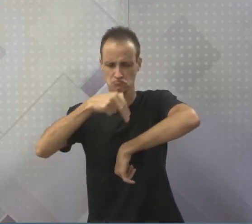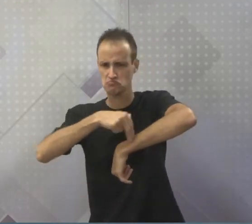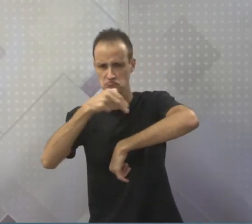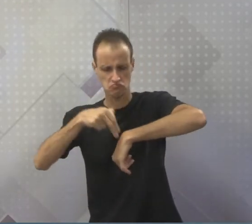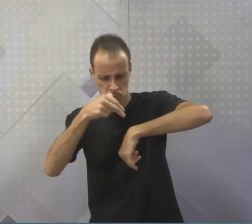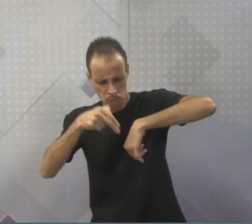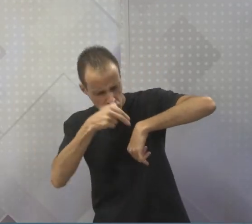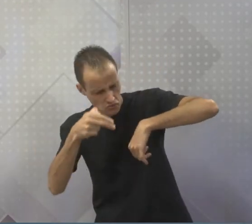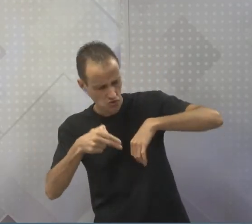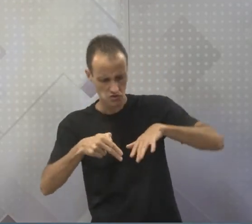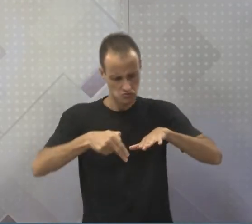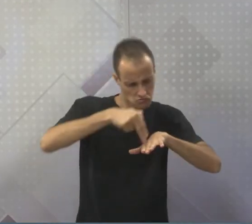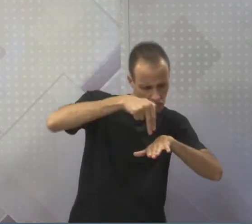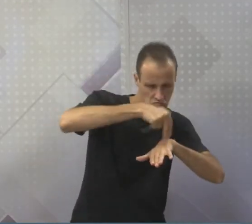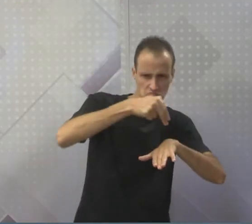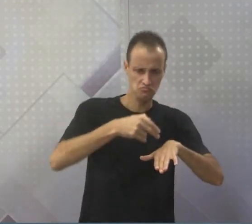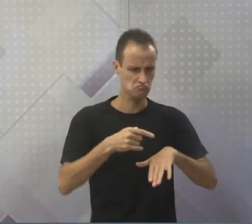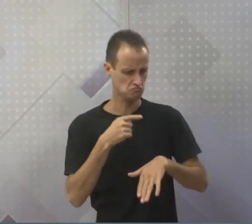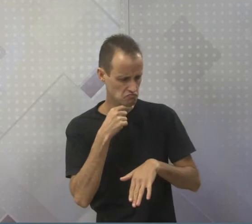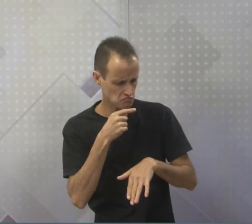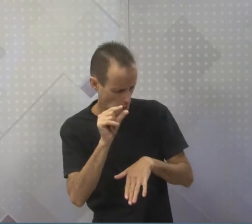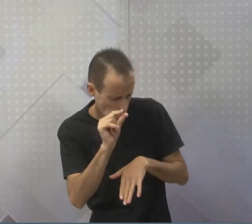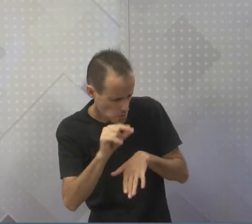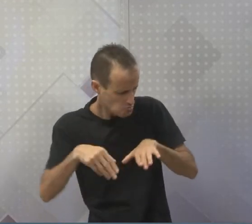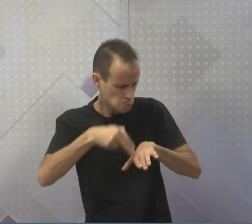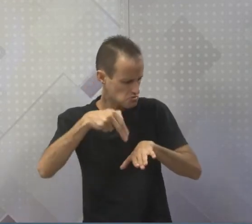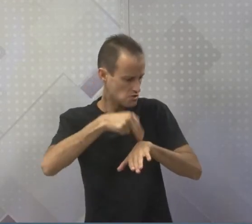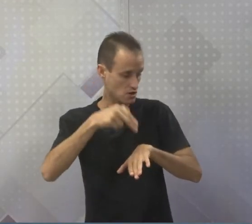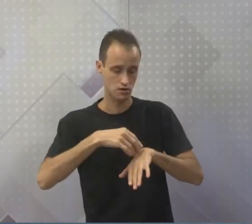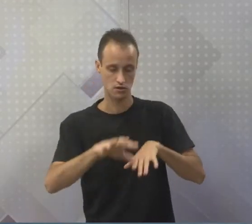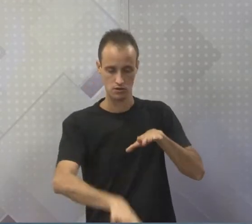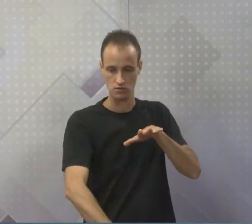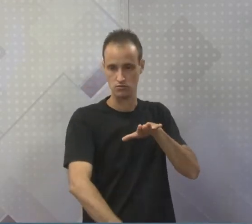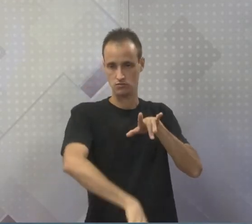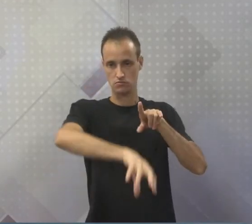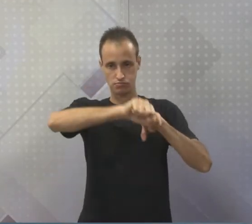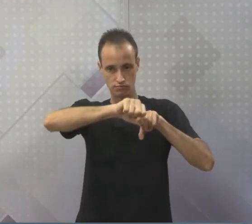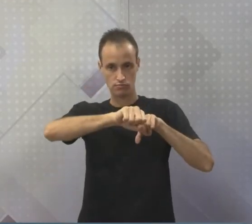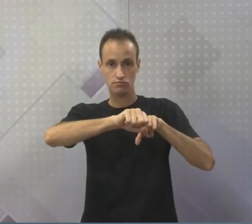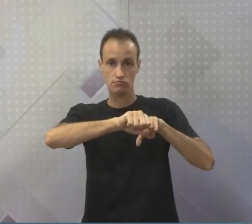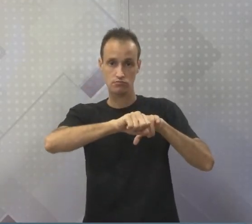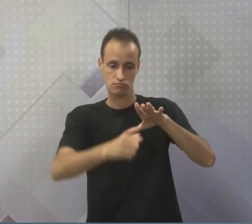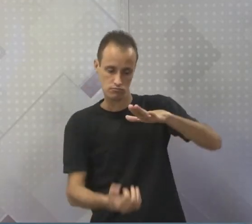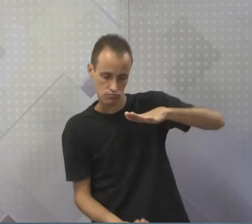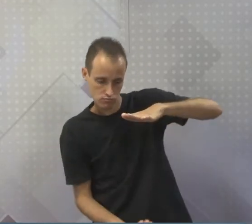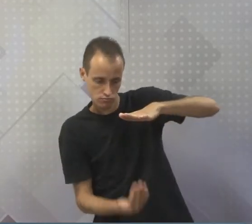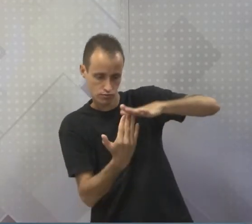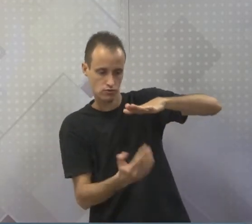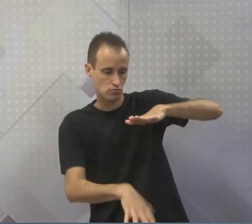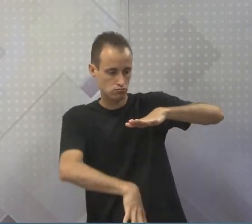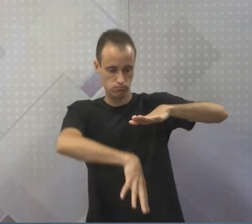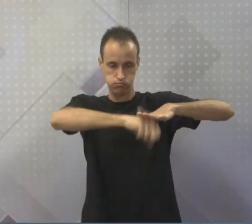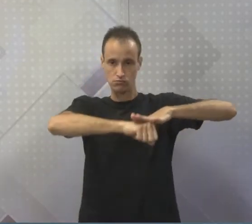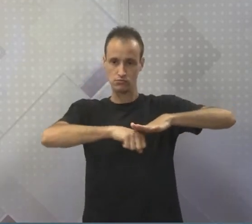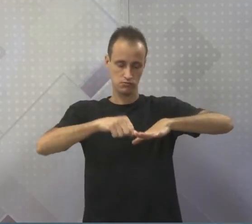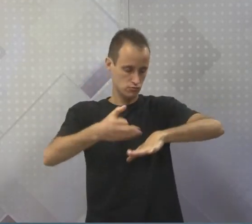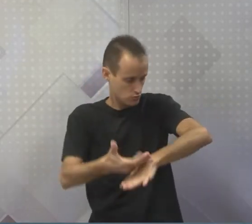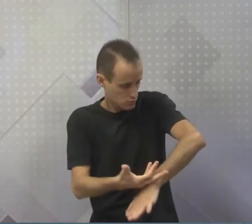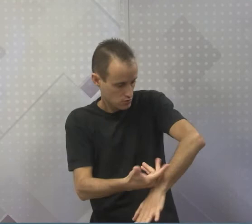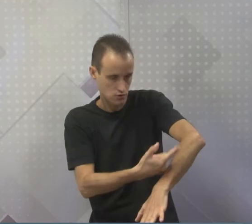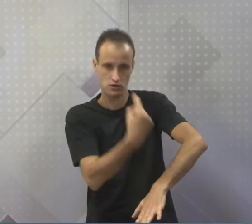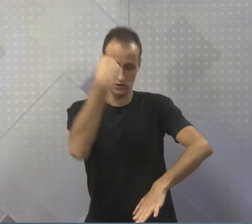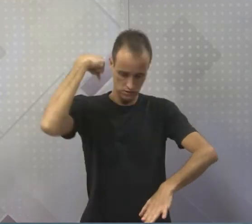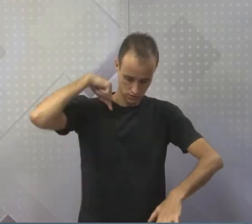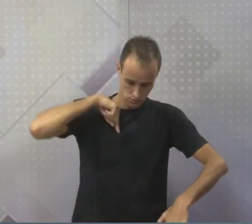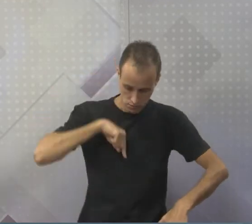algum ferimento, por mais imperceptível que seja, a bactéria pode entrar através dessa lesão e